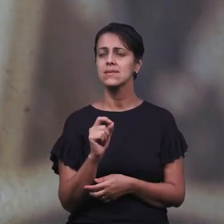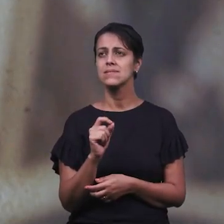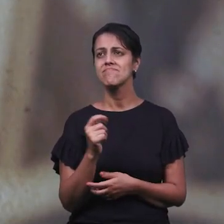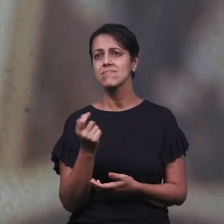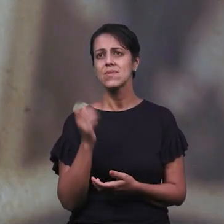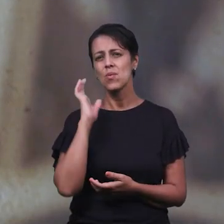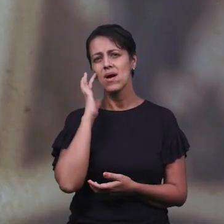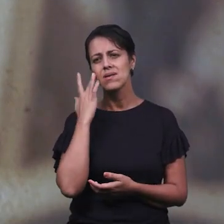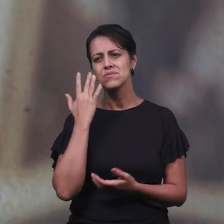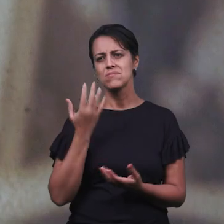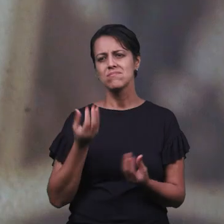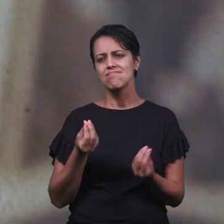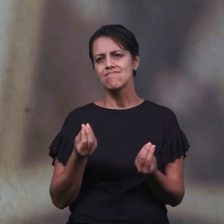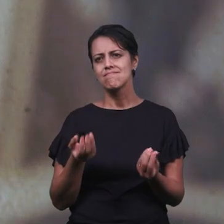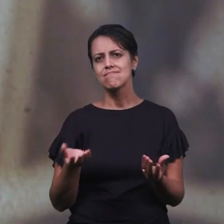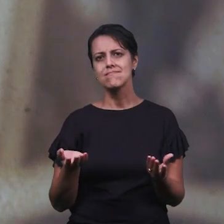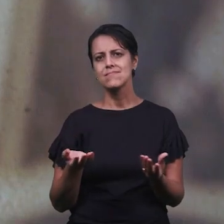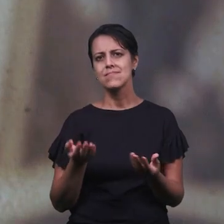mais